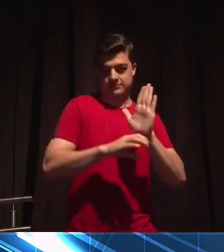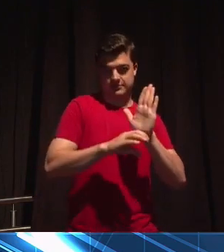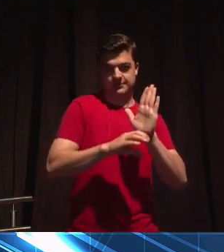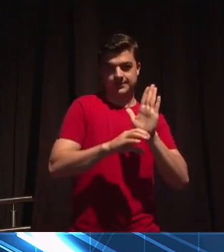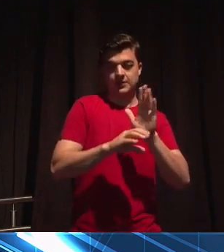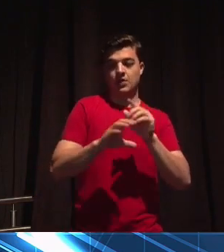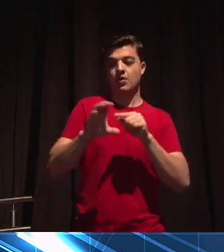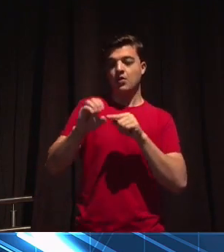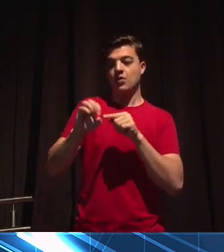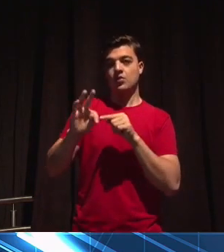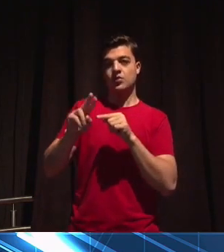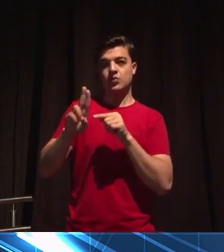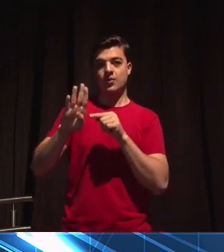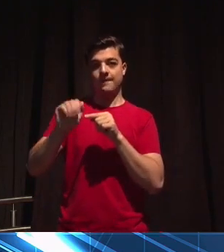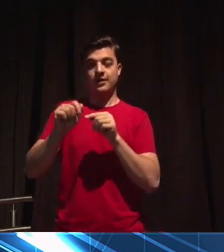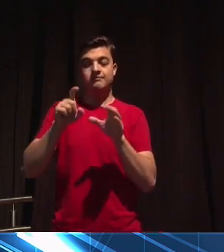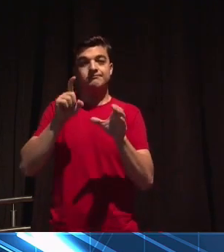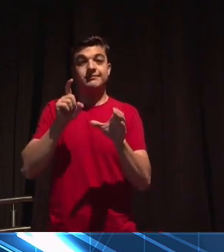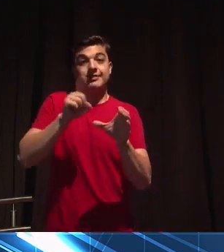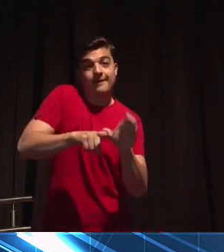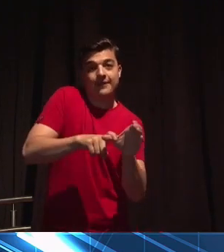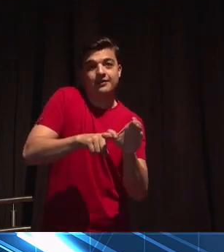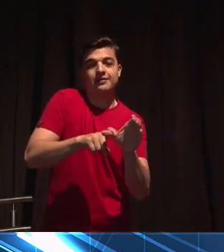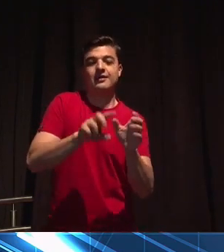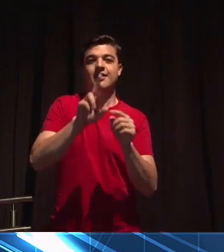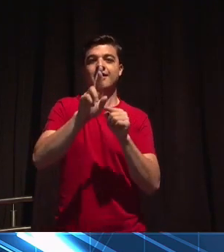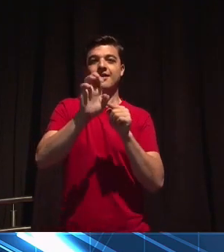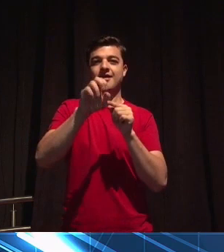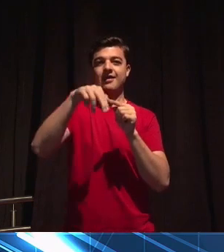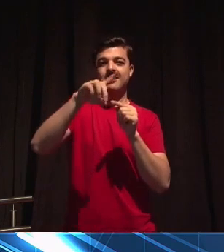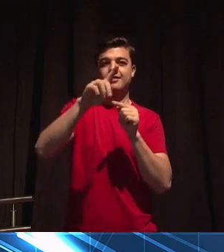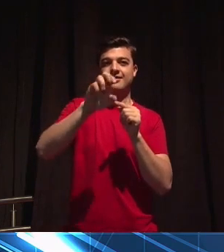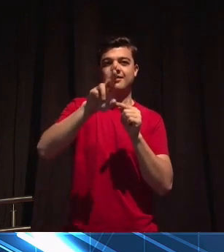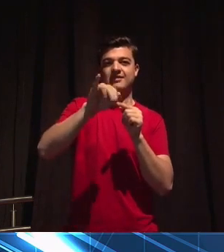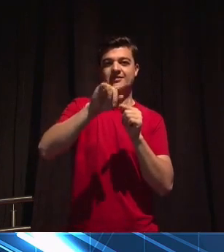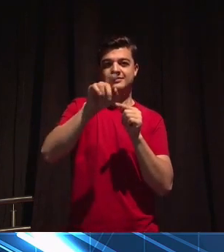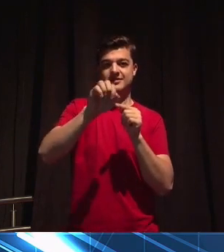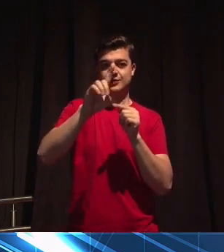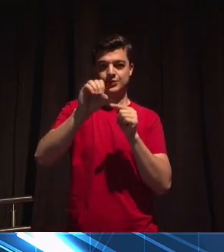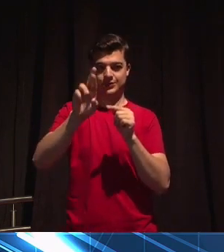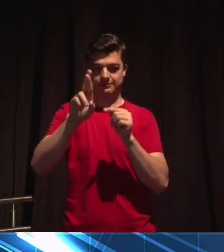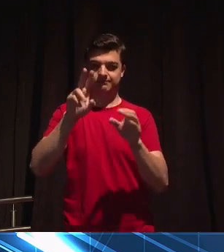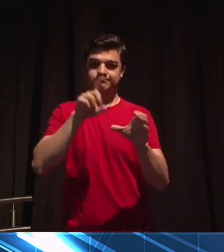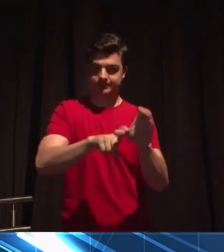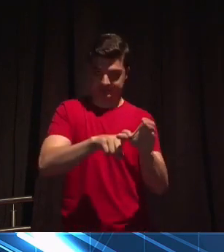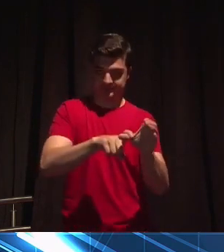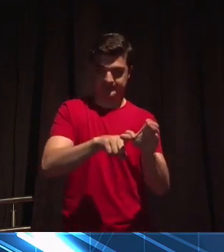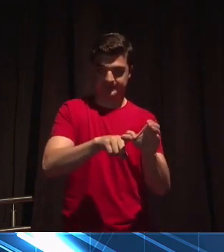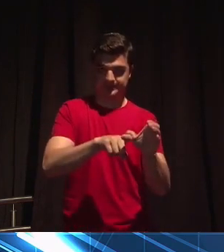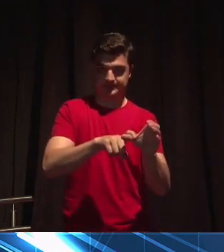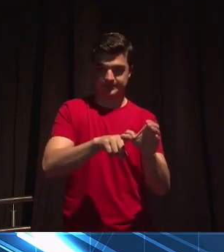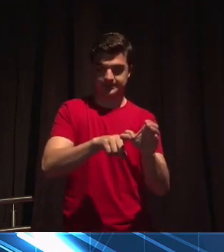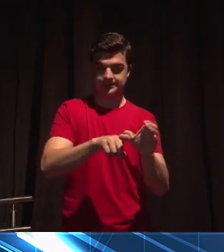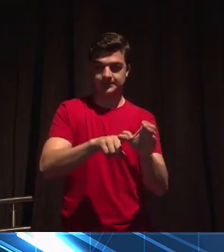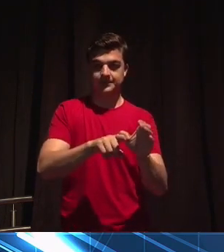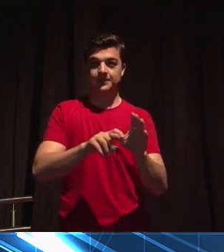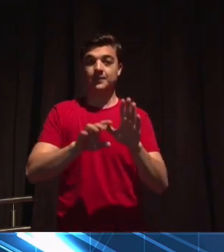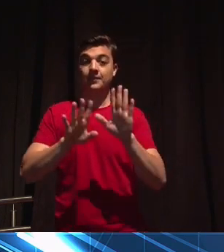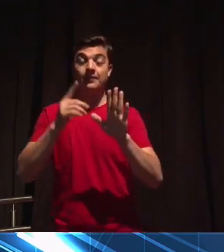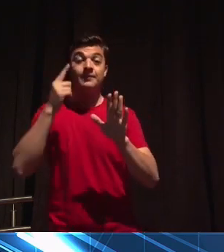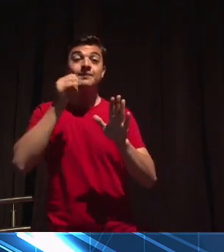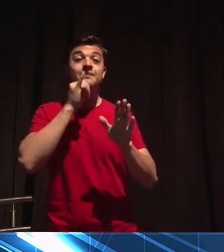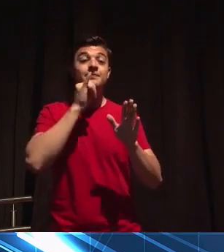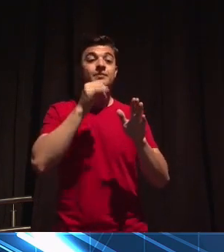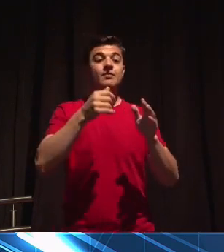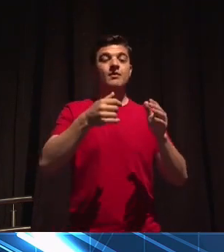depende diretamente e o que que fala dependendo do Príncipe módulos de alto nível não devem depender de baixo nível